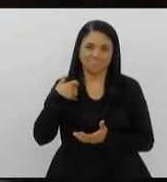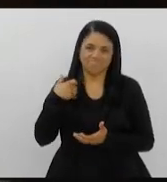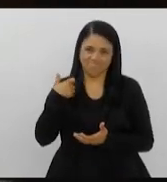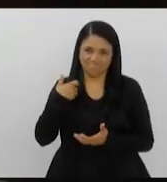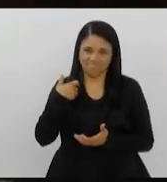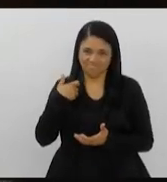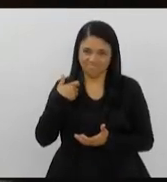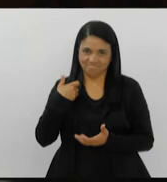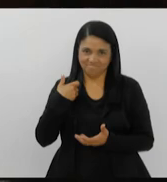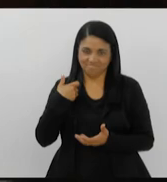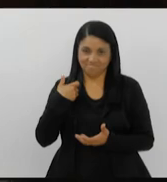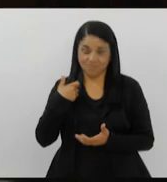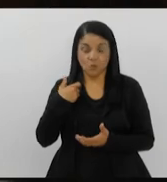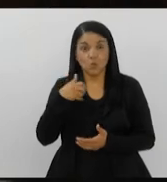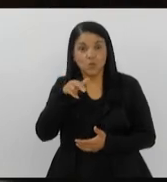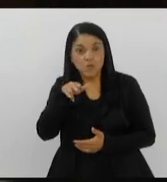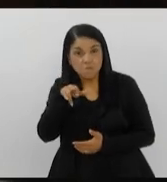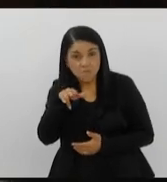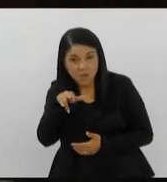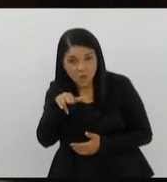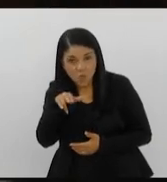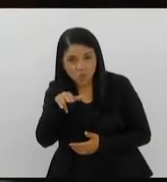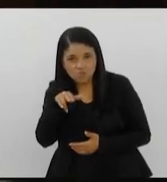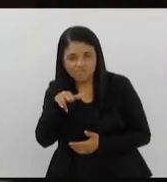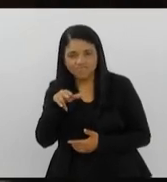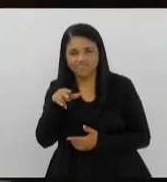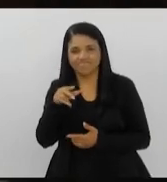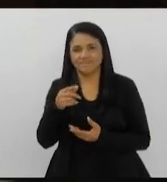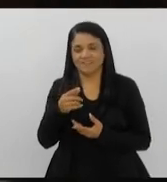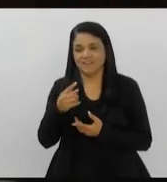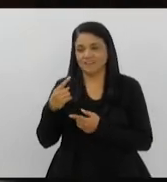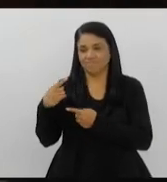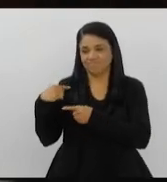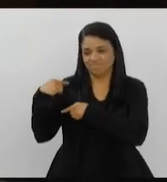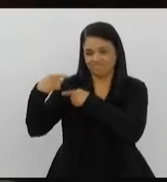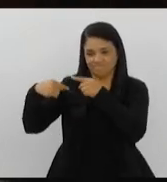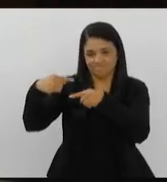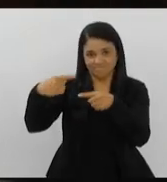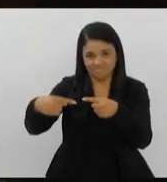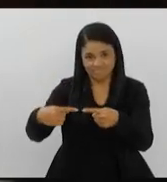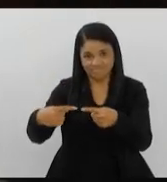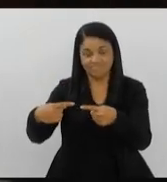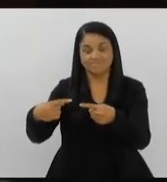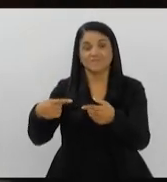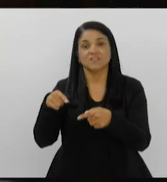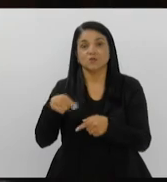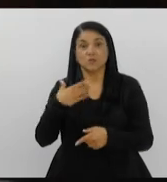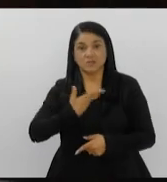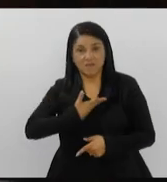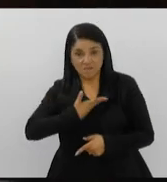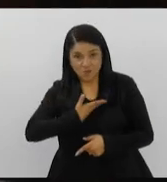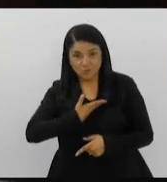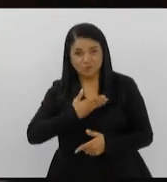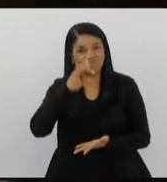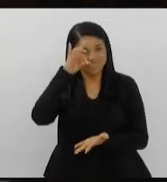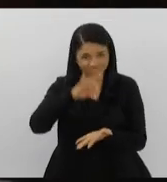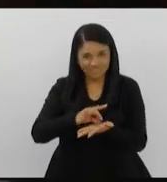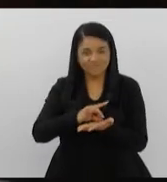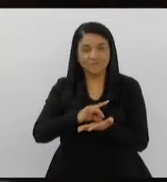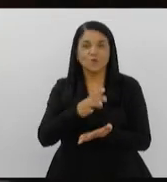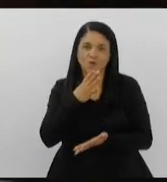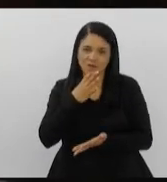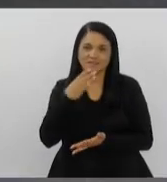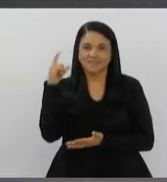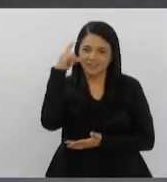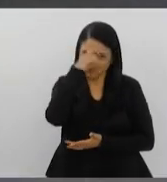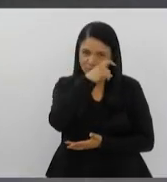velice os irmãos na herança e os amigos na dificuldade você